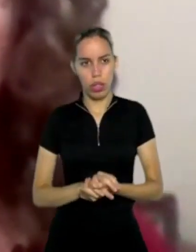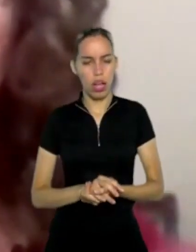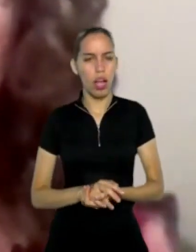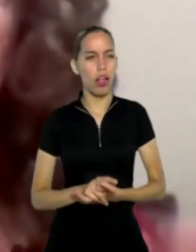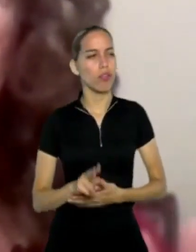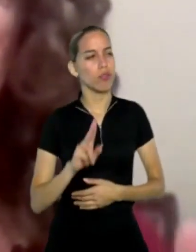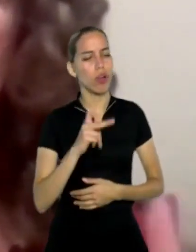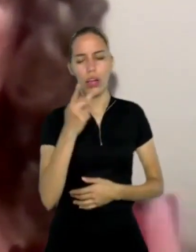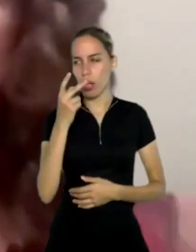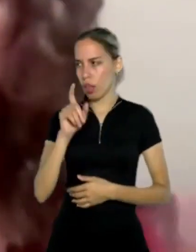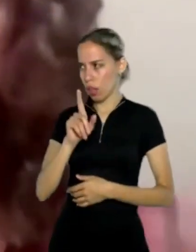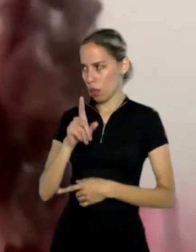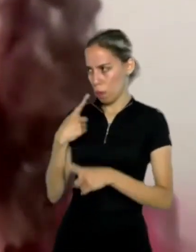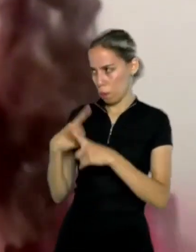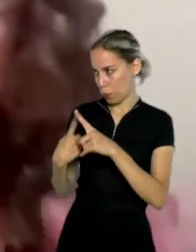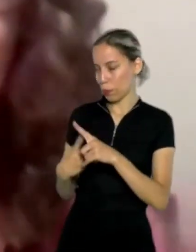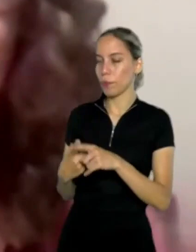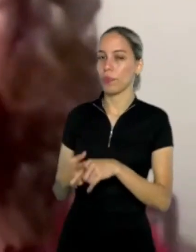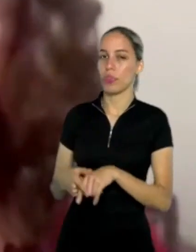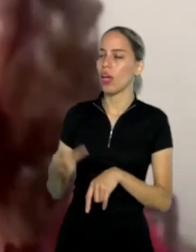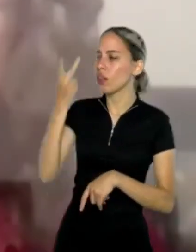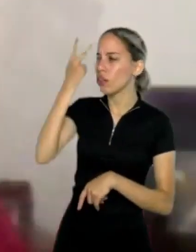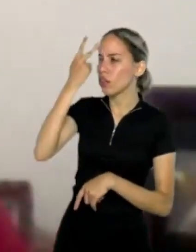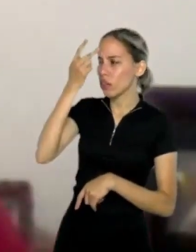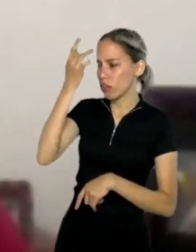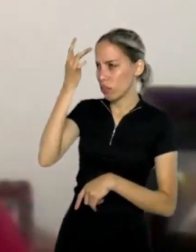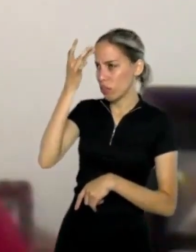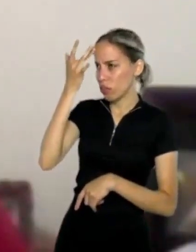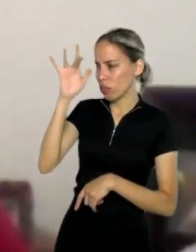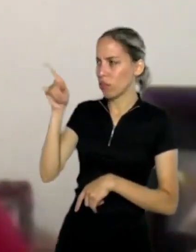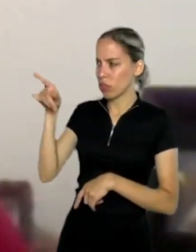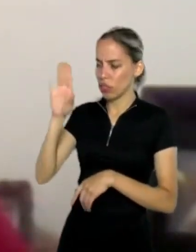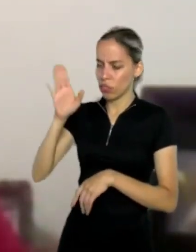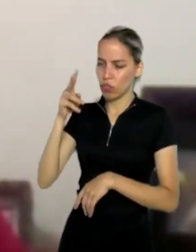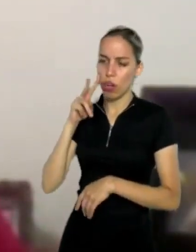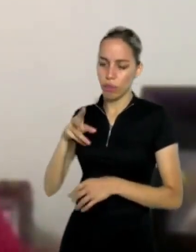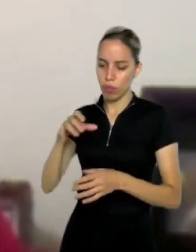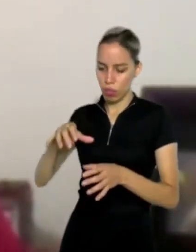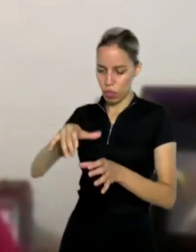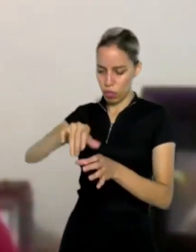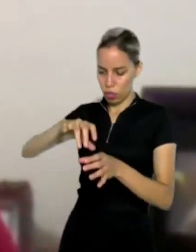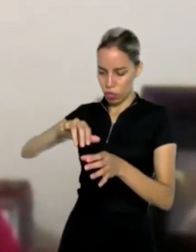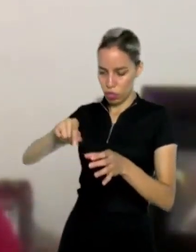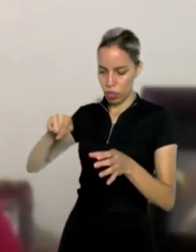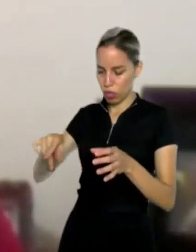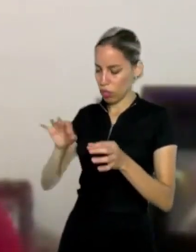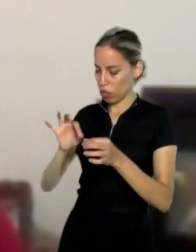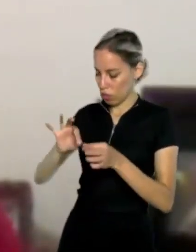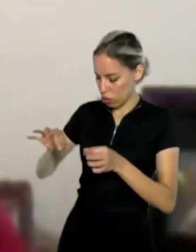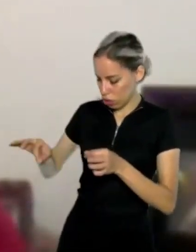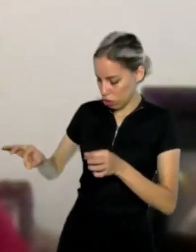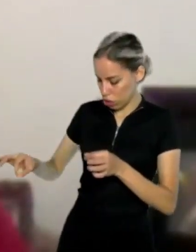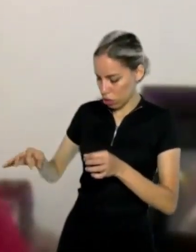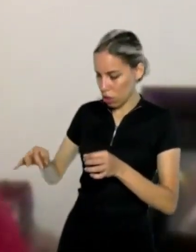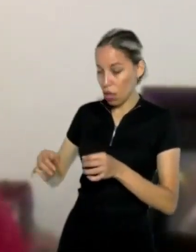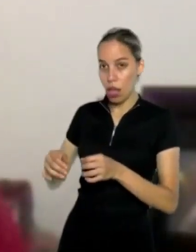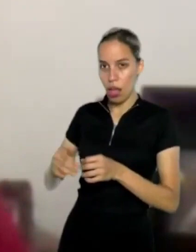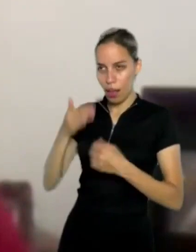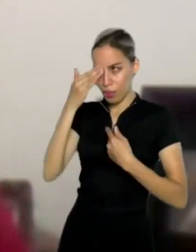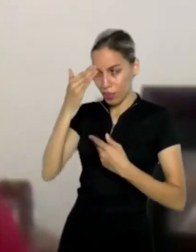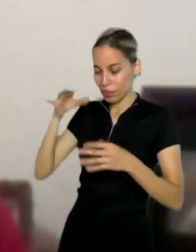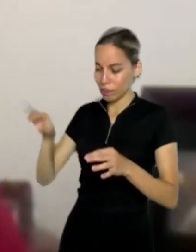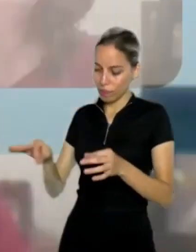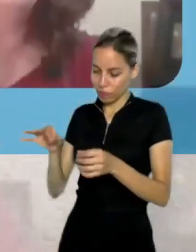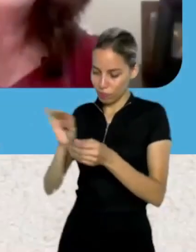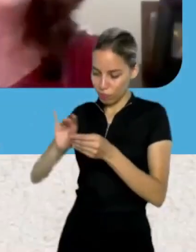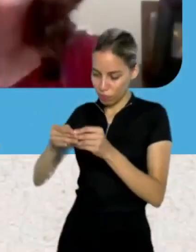já viu isso. Geralmente a Já. gente vê muita postagem sobre isso, né? Que você colocar lá no potinho. E foi baseado nisso, né? Que a